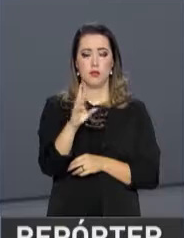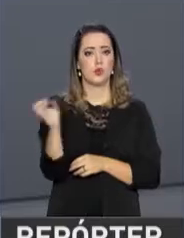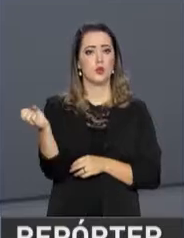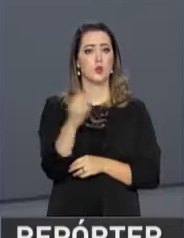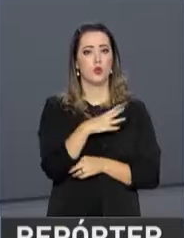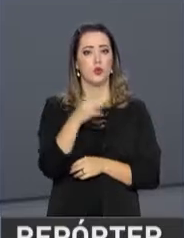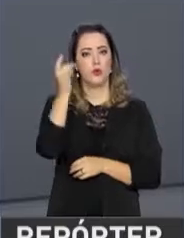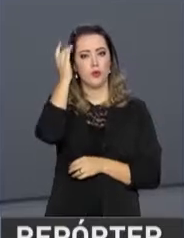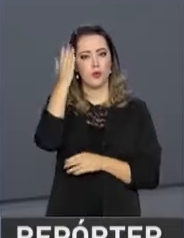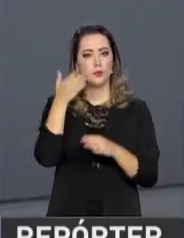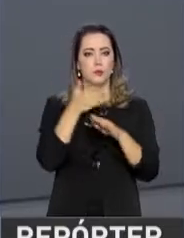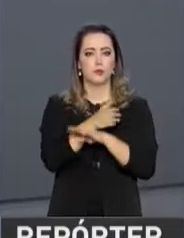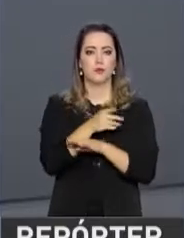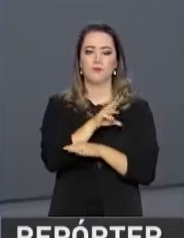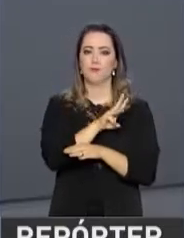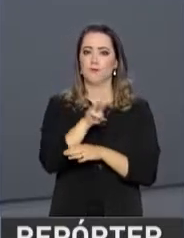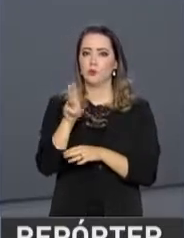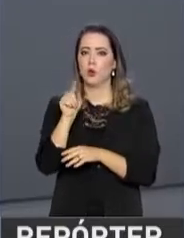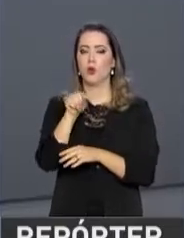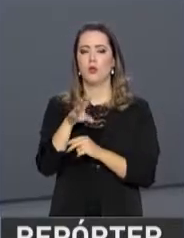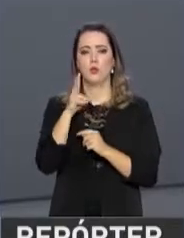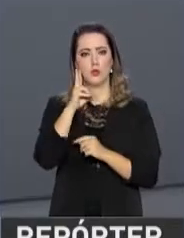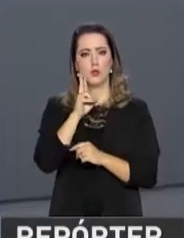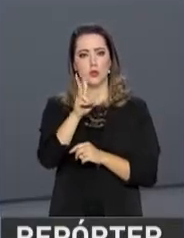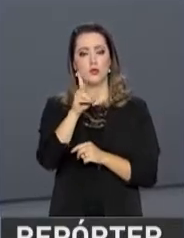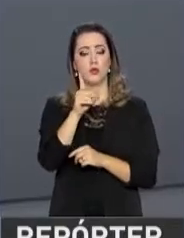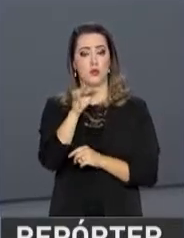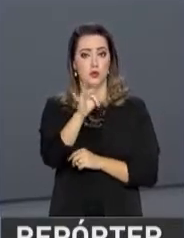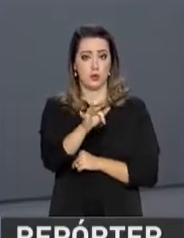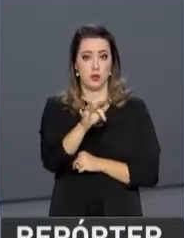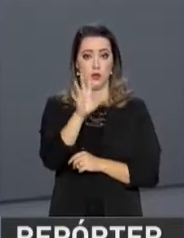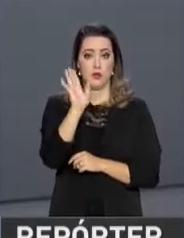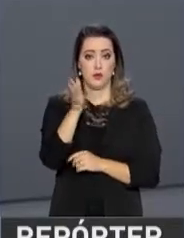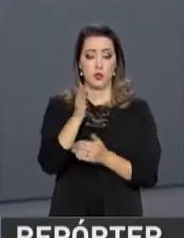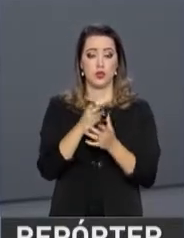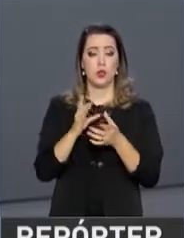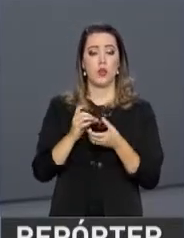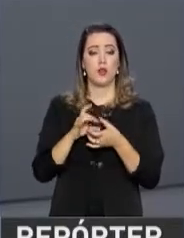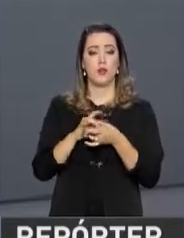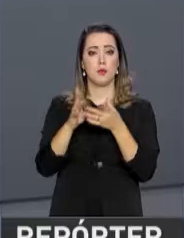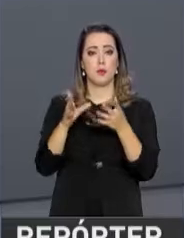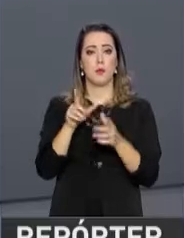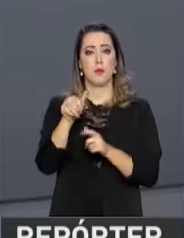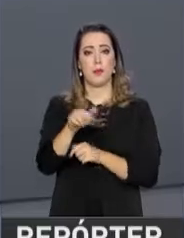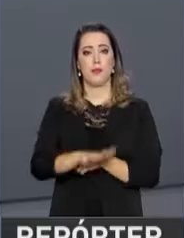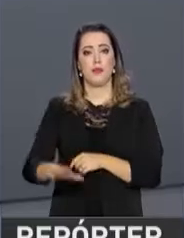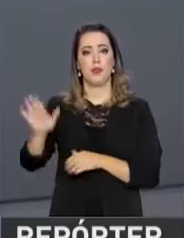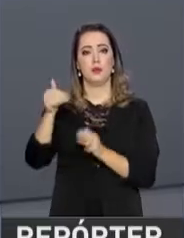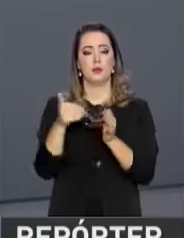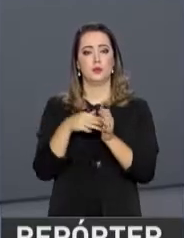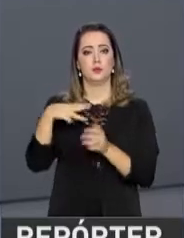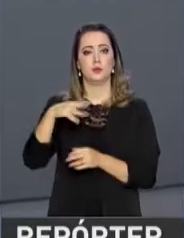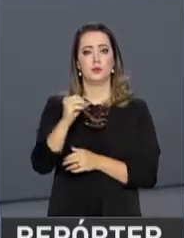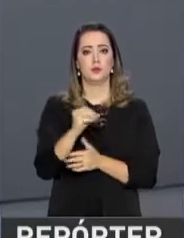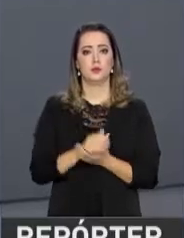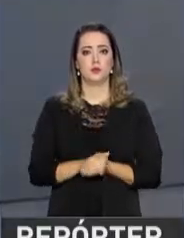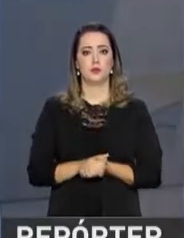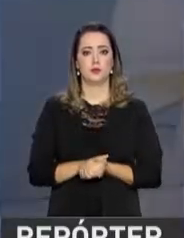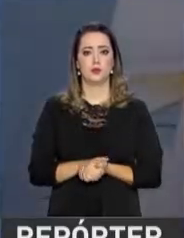fácil de acessar. O novo cadastro, já em vigor no Distrito Federal, deve estar disponível para todo o país até o mês de março.